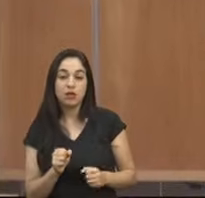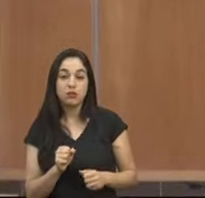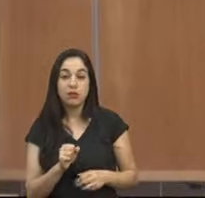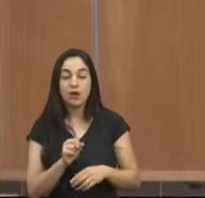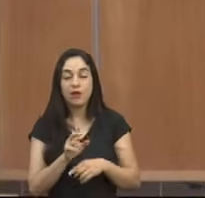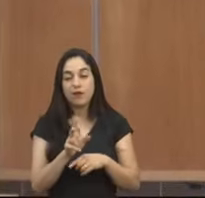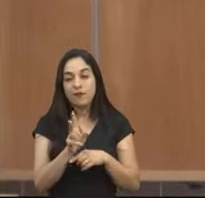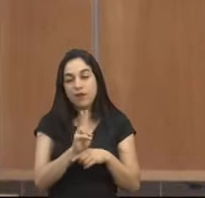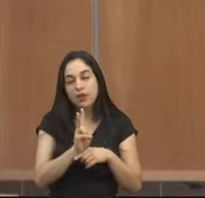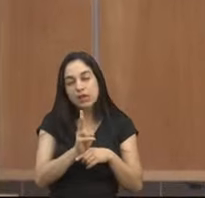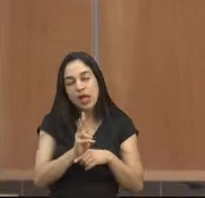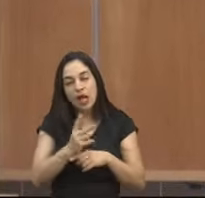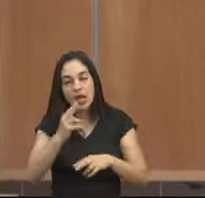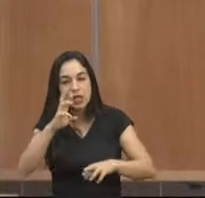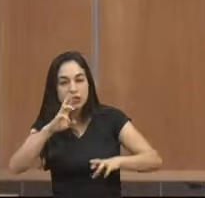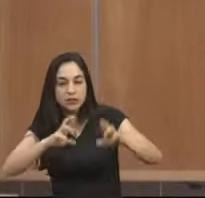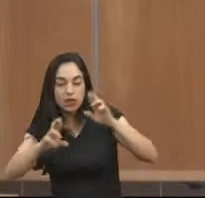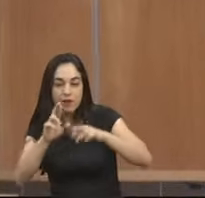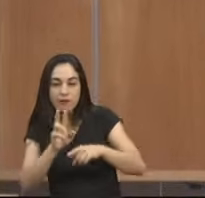fiscalizar